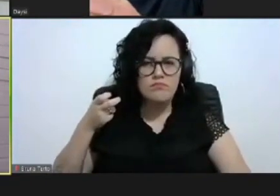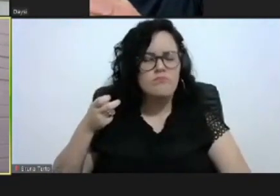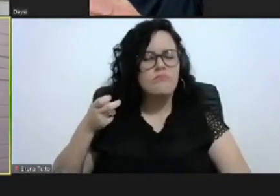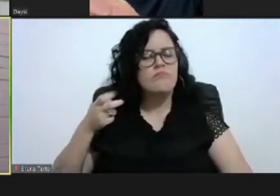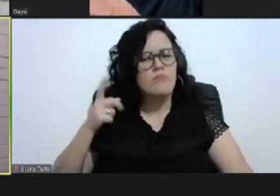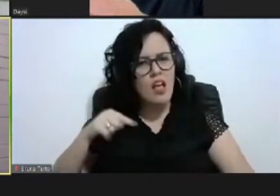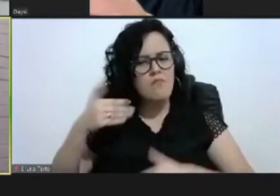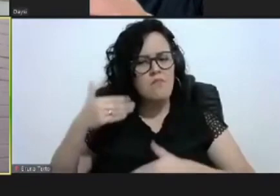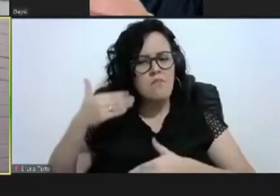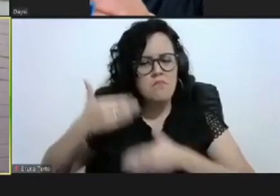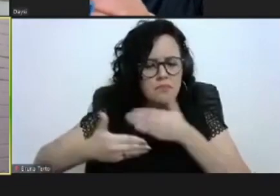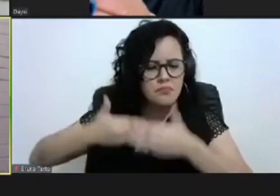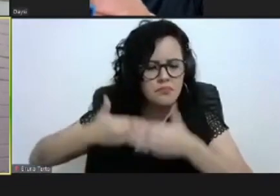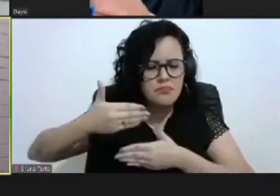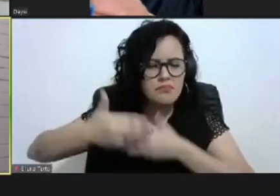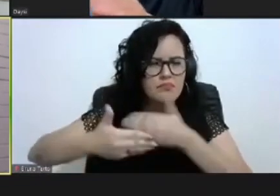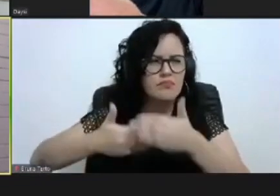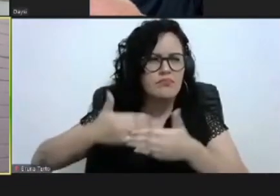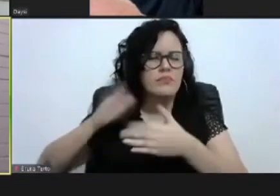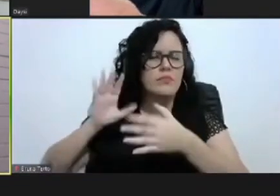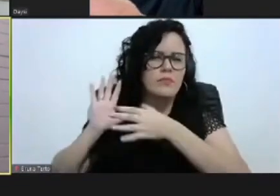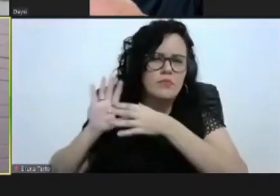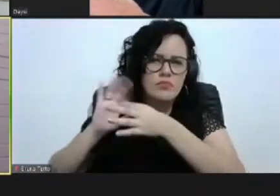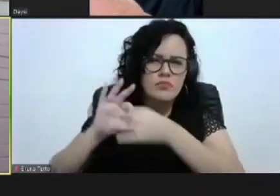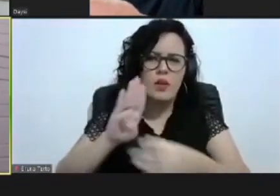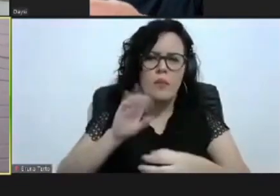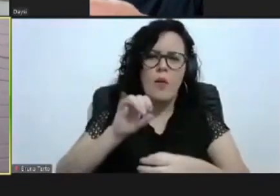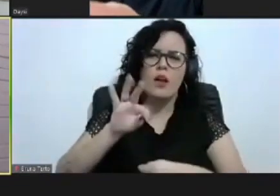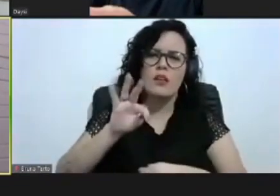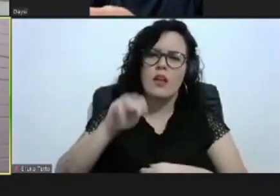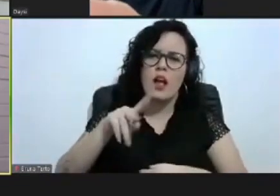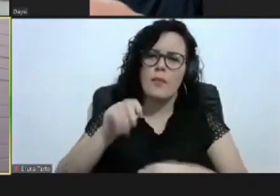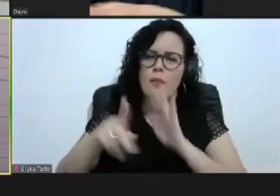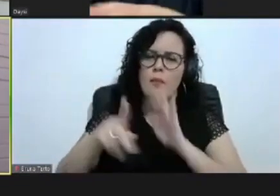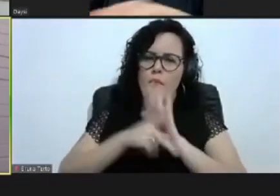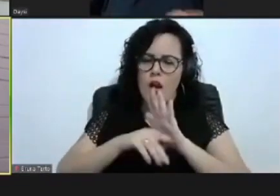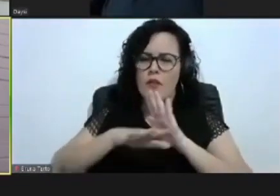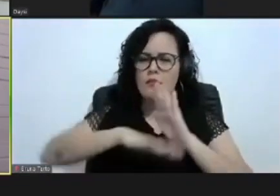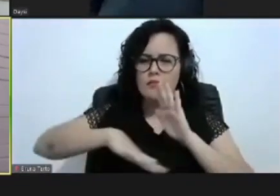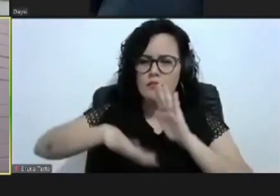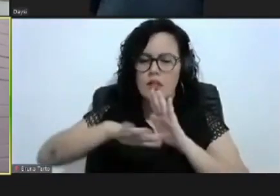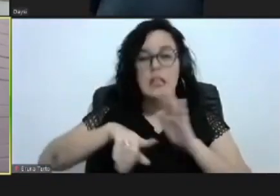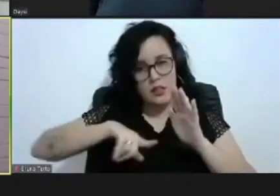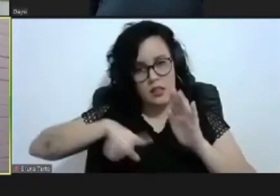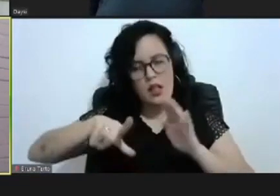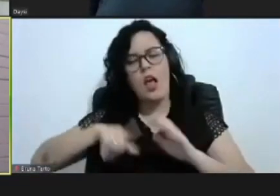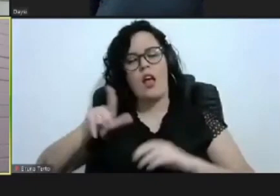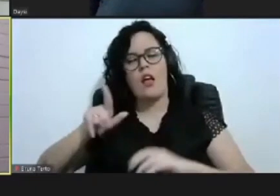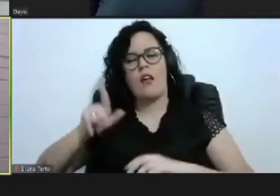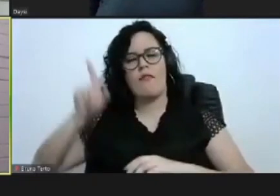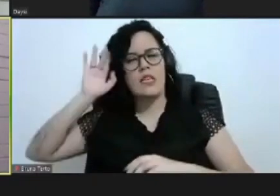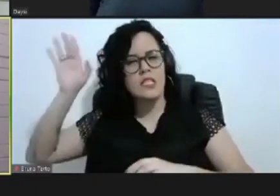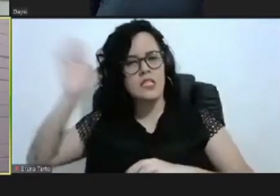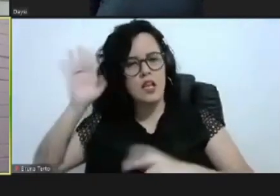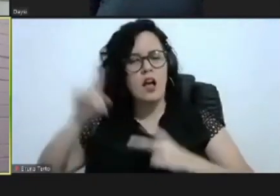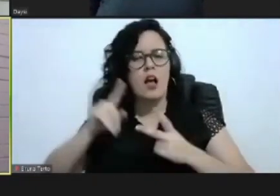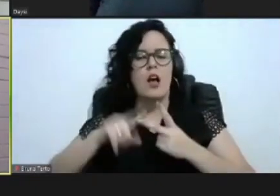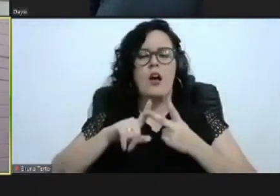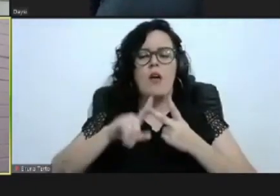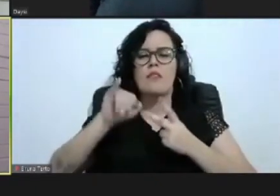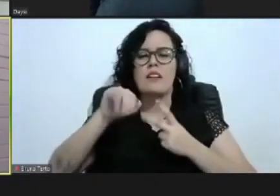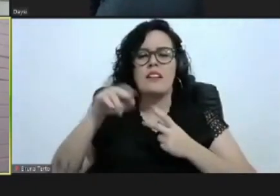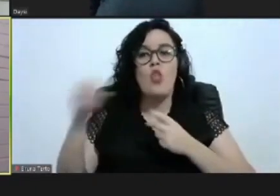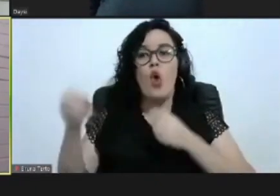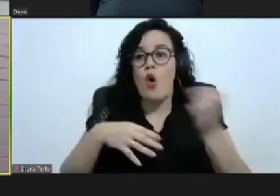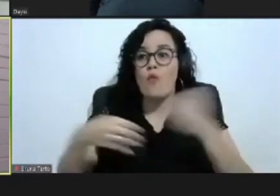da Boitempo, que é uma editora hoje que publica muito mais nessa área, a gente ainda publica ficção, ainda busca inéditos, mas